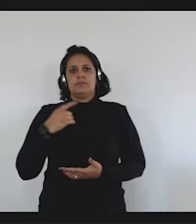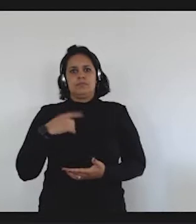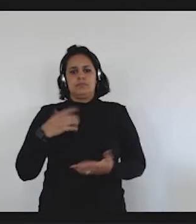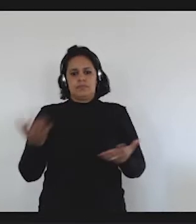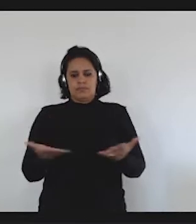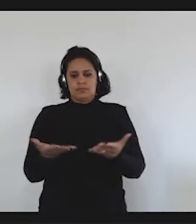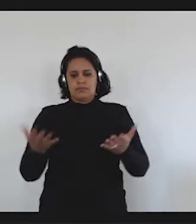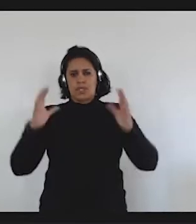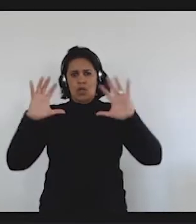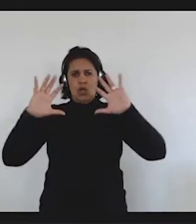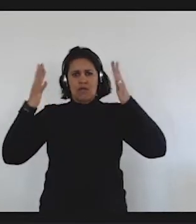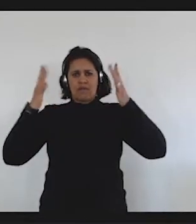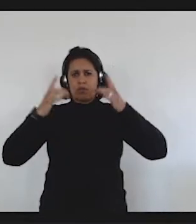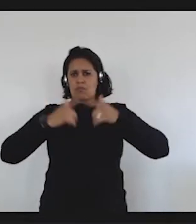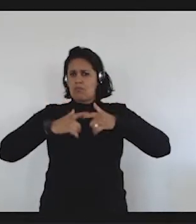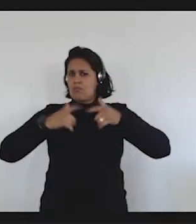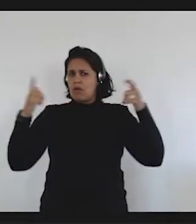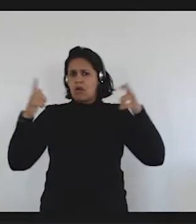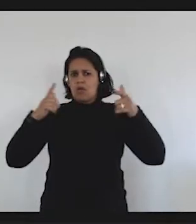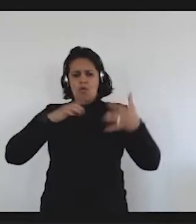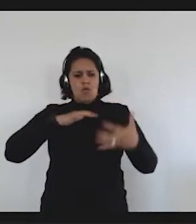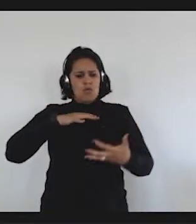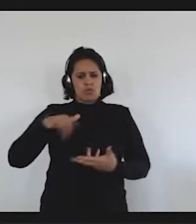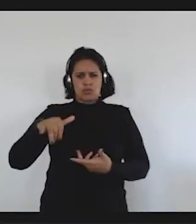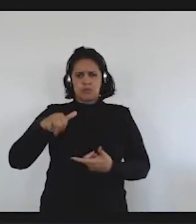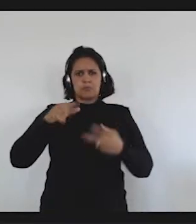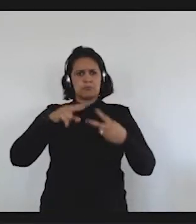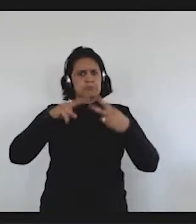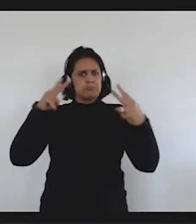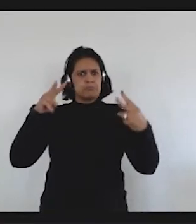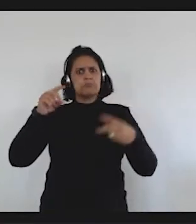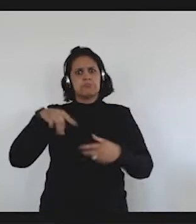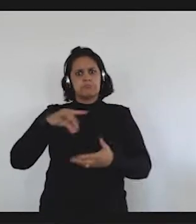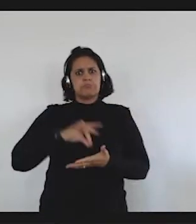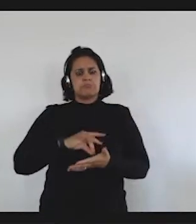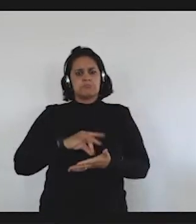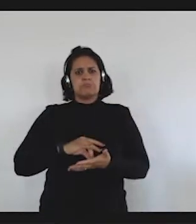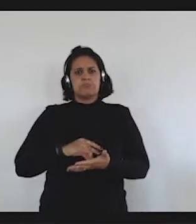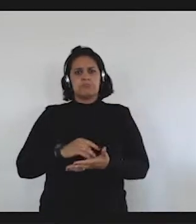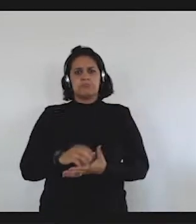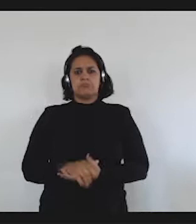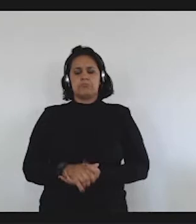aqui estar fazendo parte dessa história, cravando